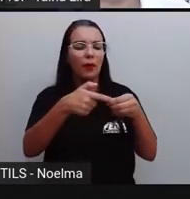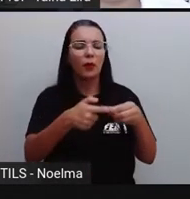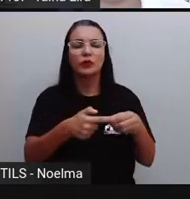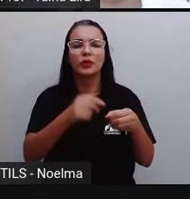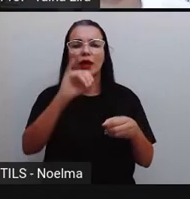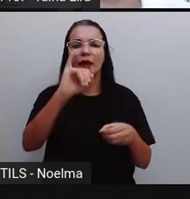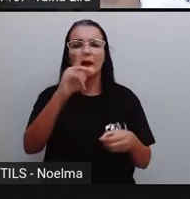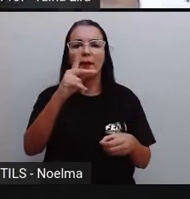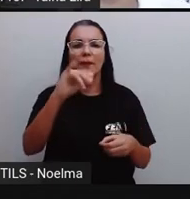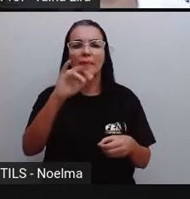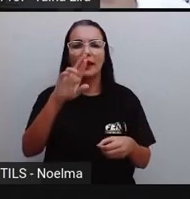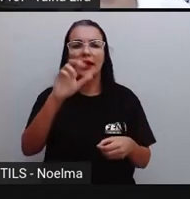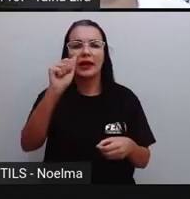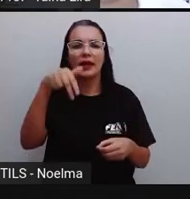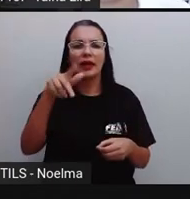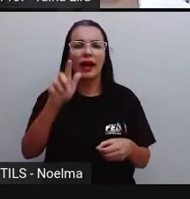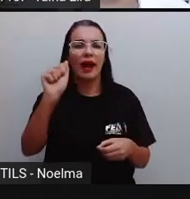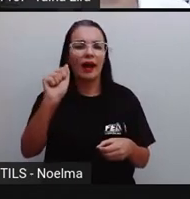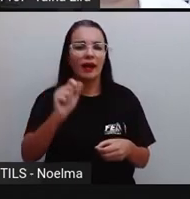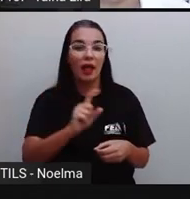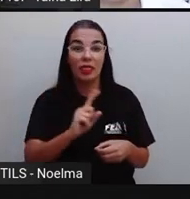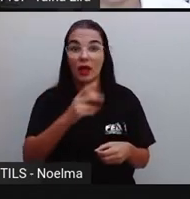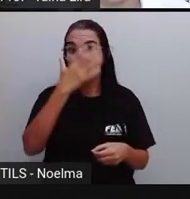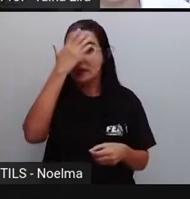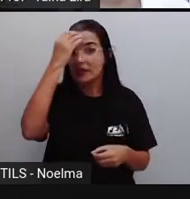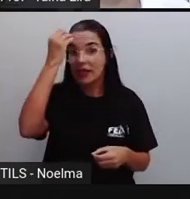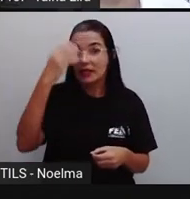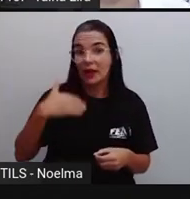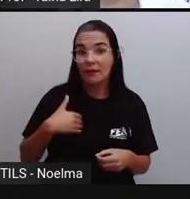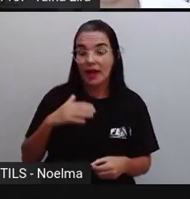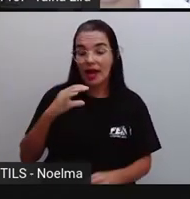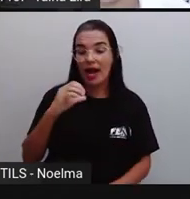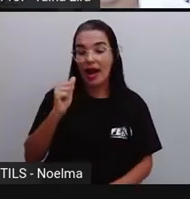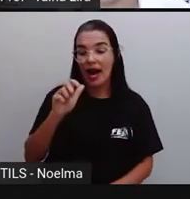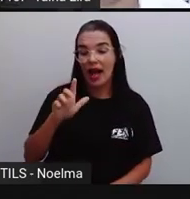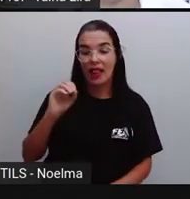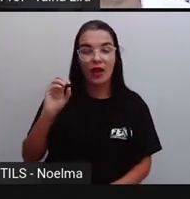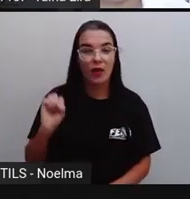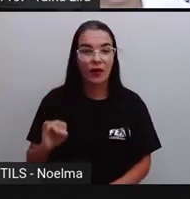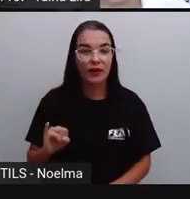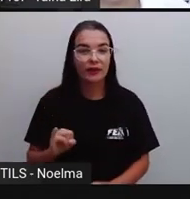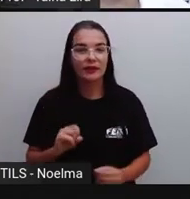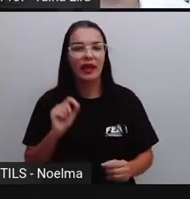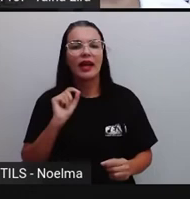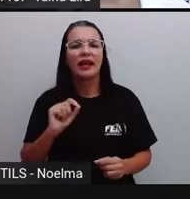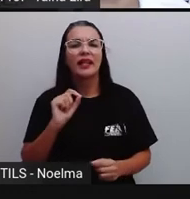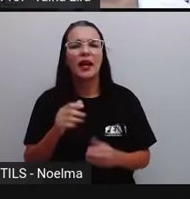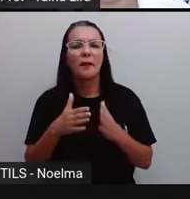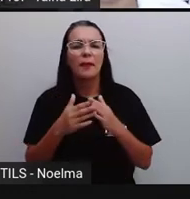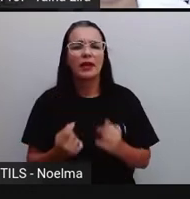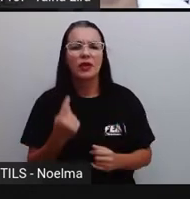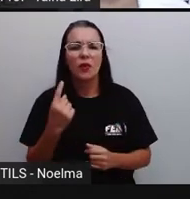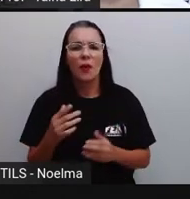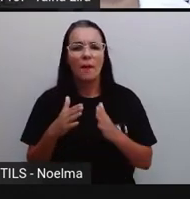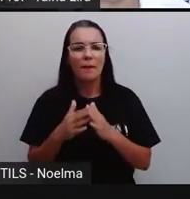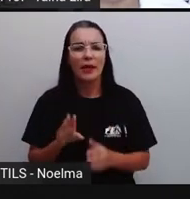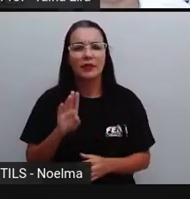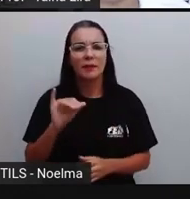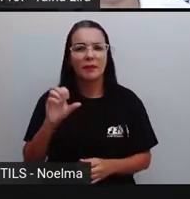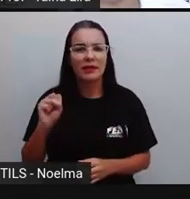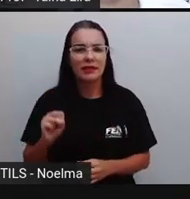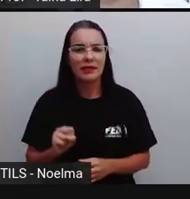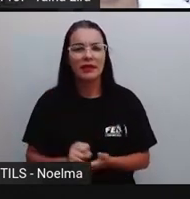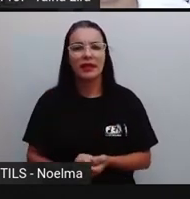Ipiranga. Não esqueça a minha Calói. Quem pede um, pede bis. Tomou Doril, a dor